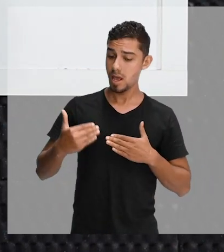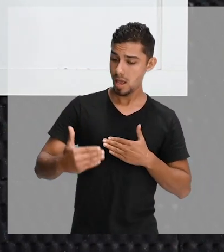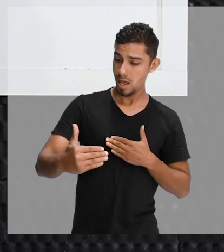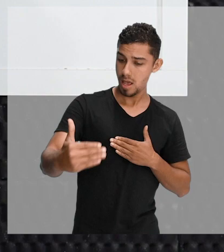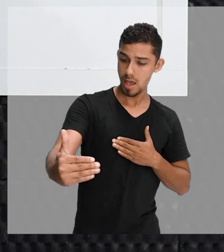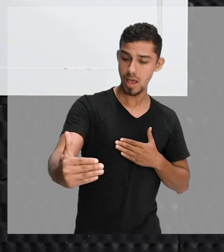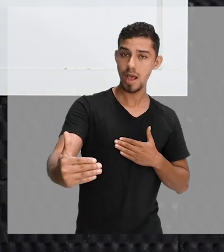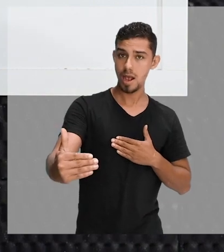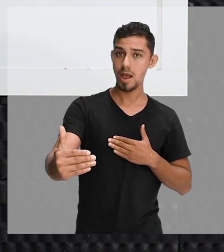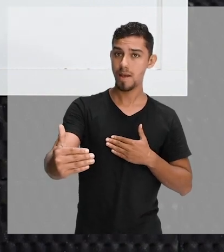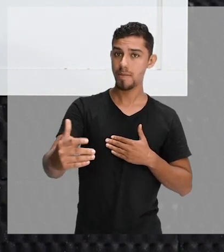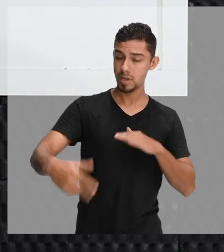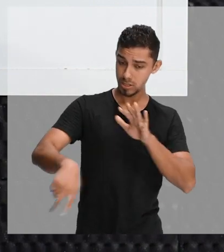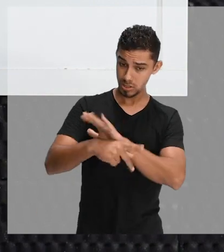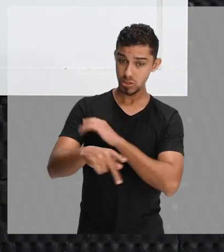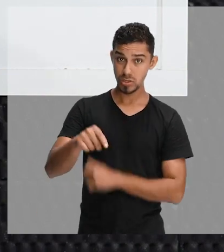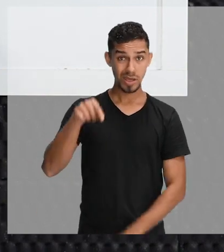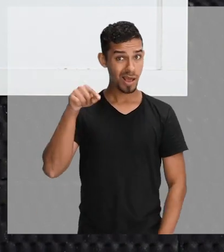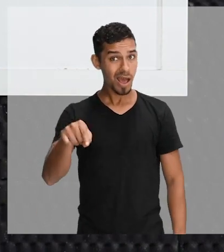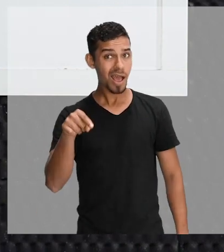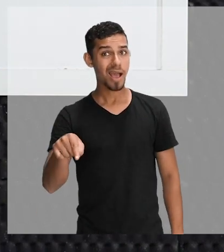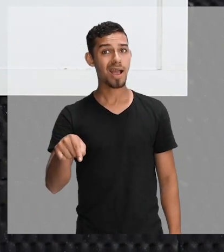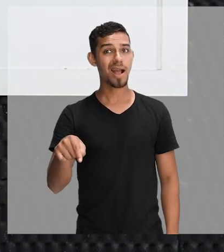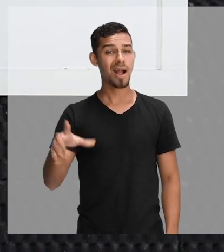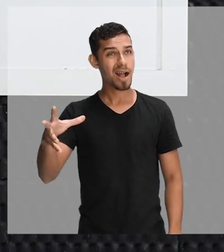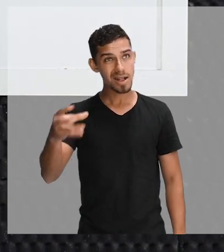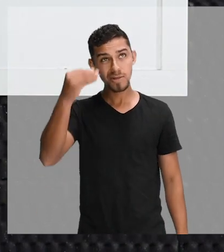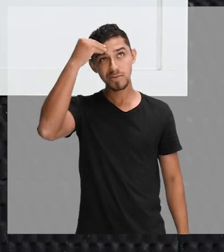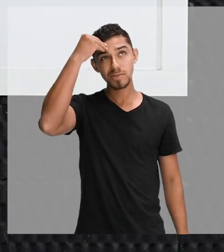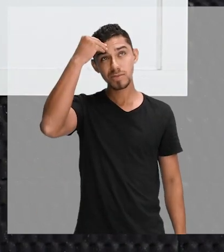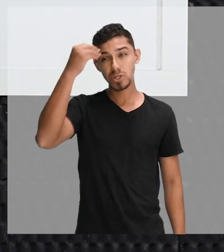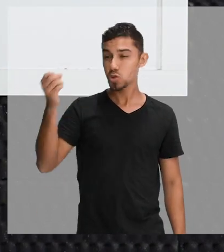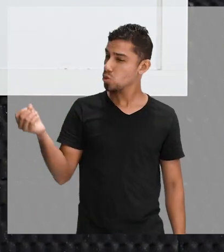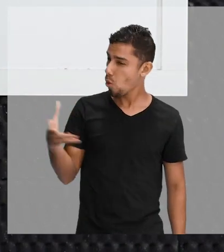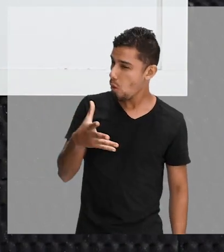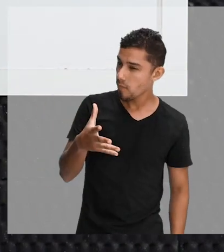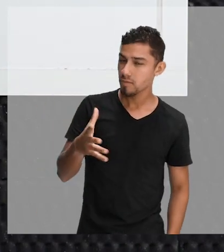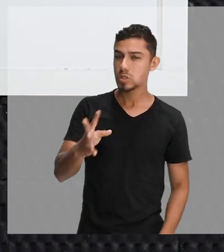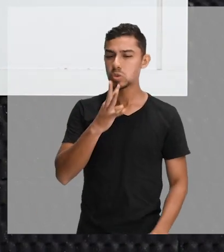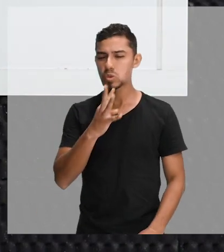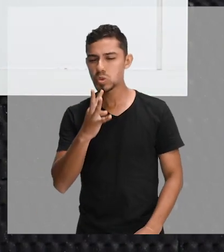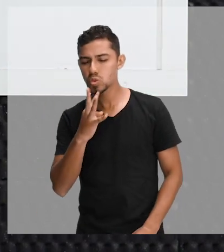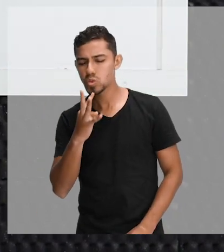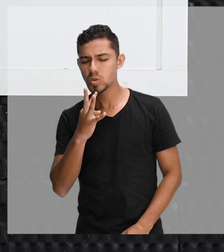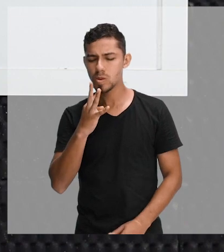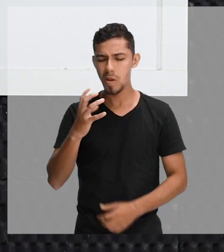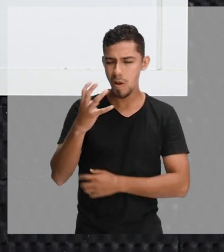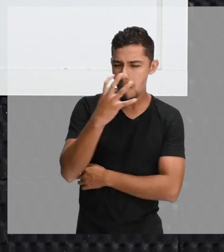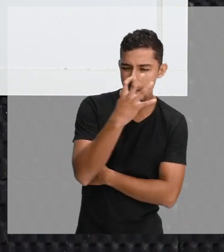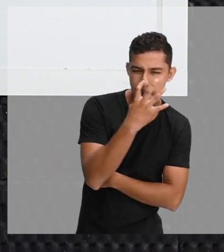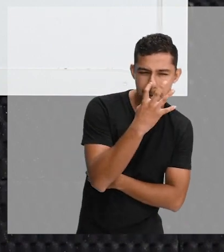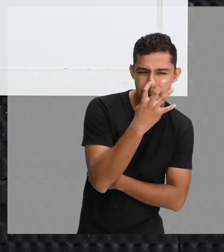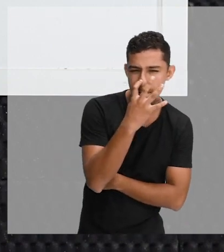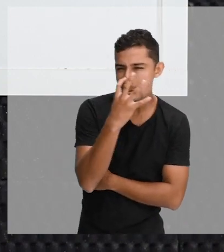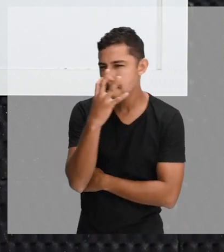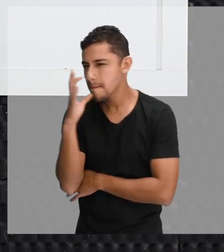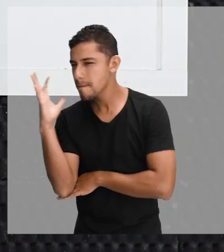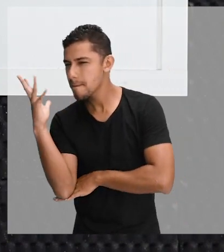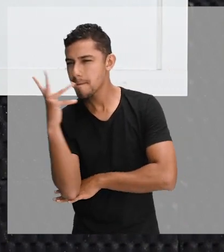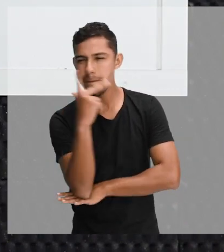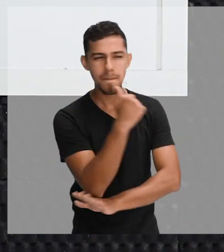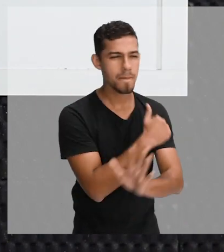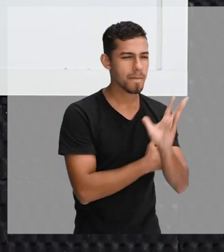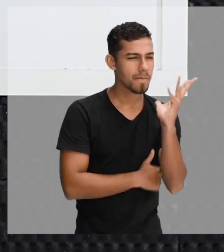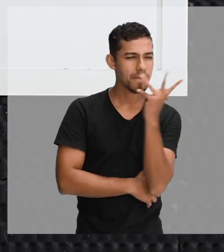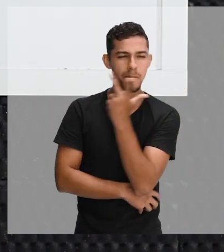partir desta concepção nova de conhecimento que eu vou observar a natureza e construir este novo